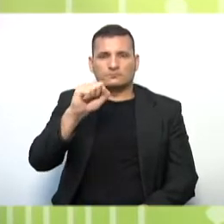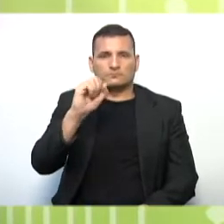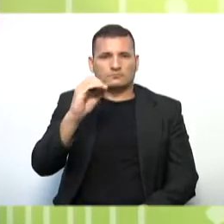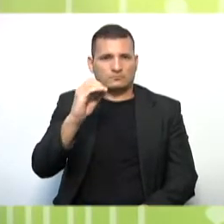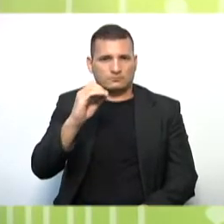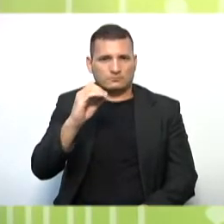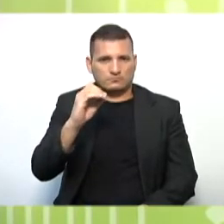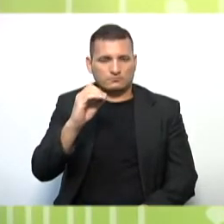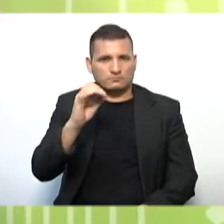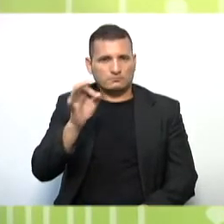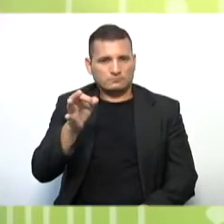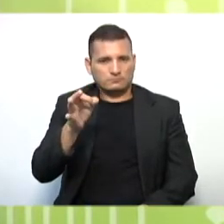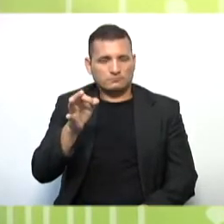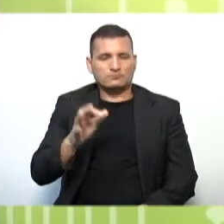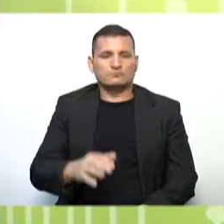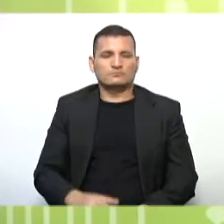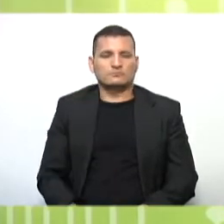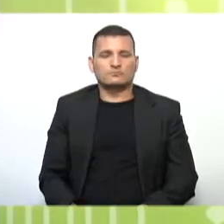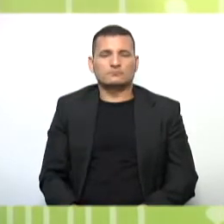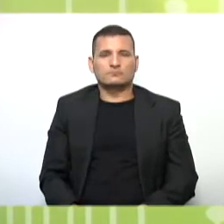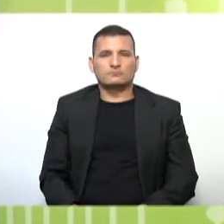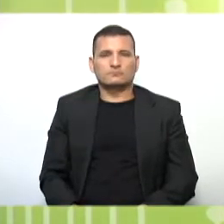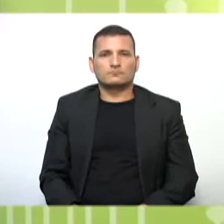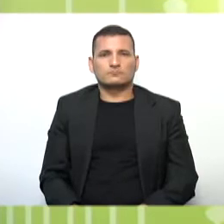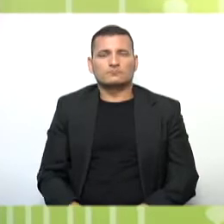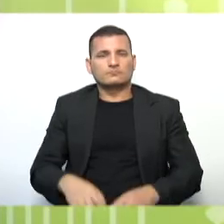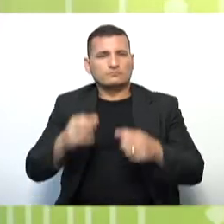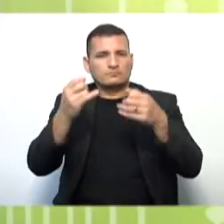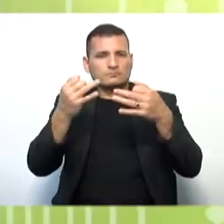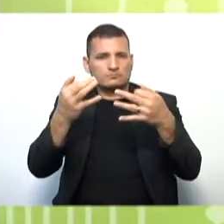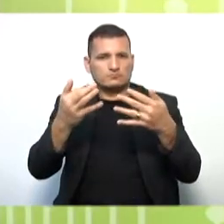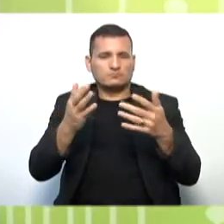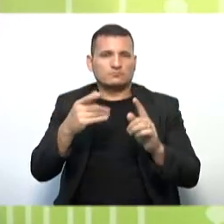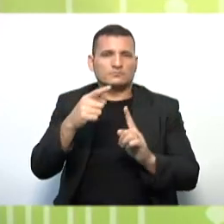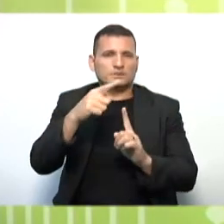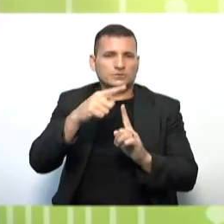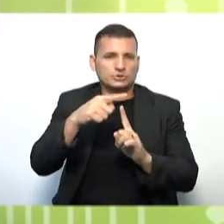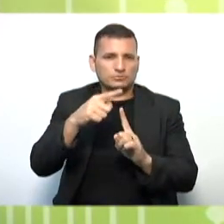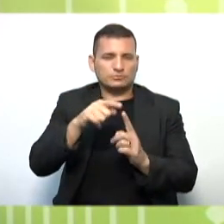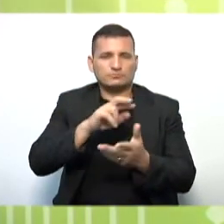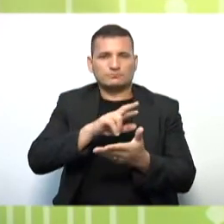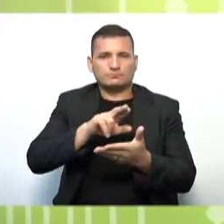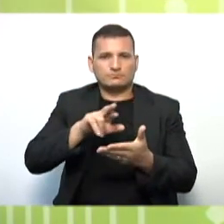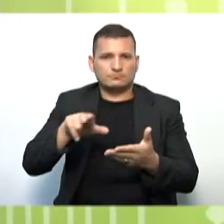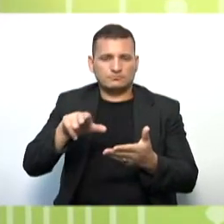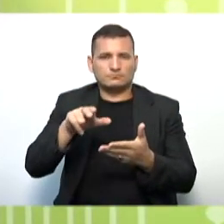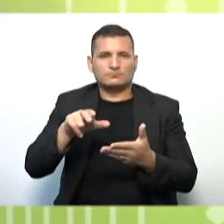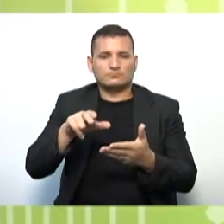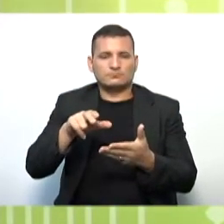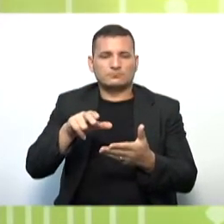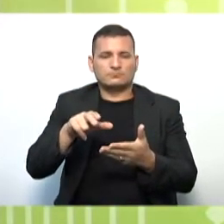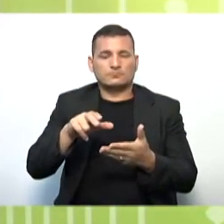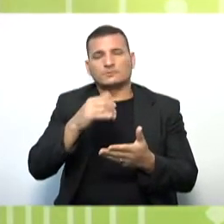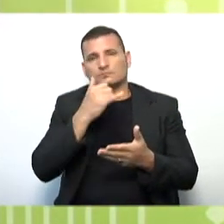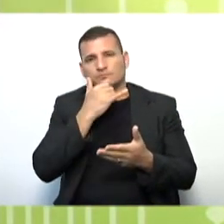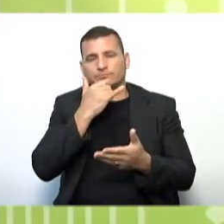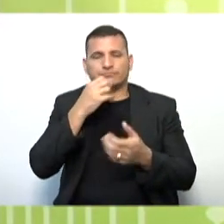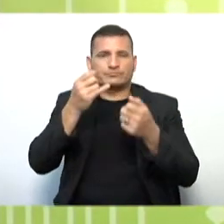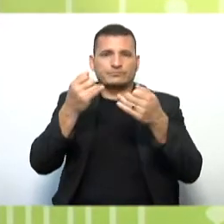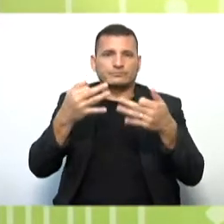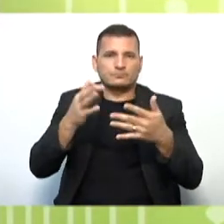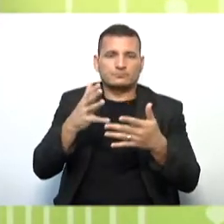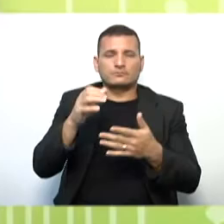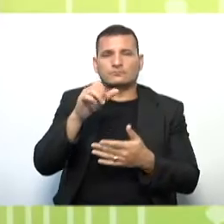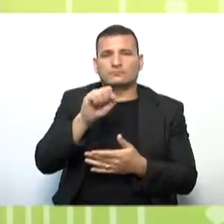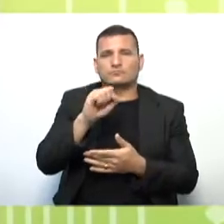nós temos, certo? Pois bem, falamos dos tipos de sistemas operacionais. desculpa, falamos dos sistemas operacionais